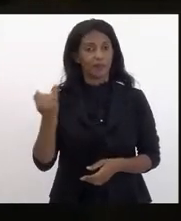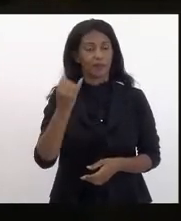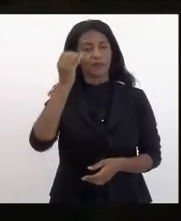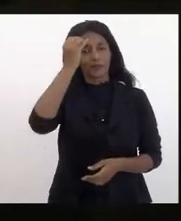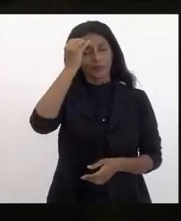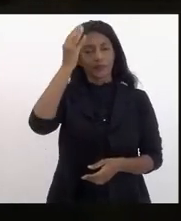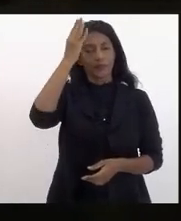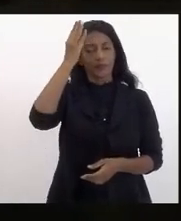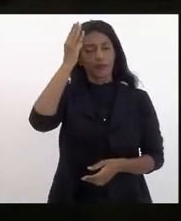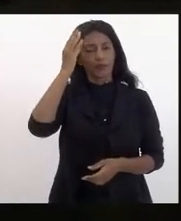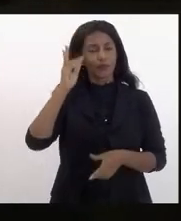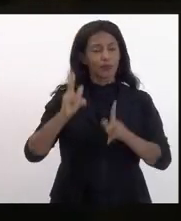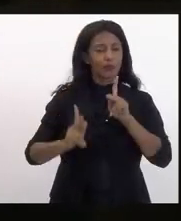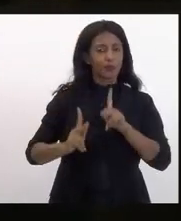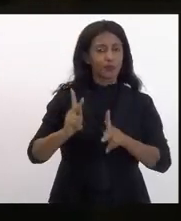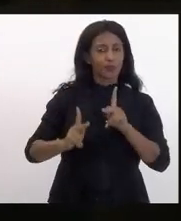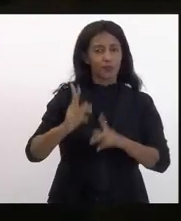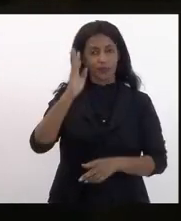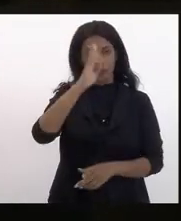cultura popular brasileira,